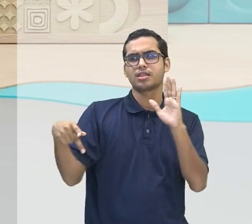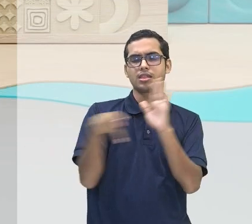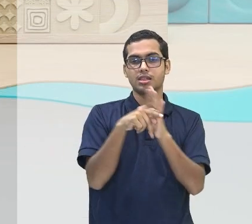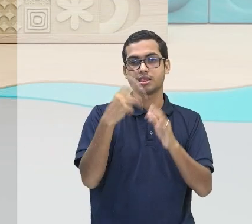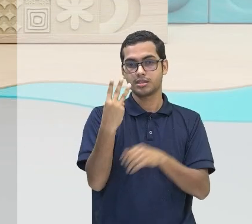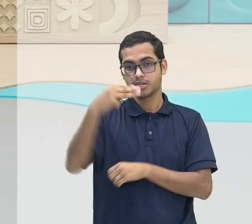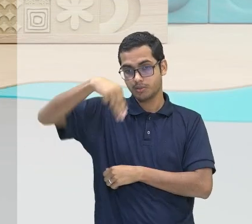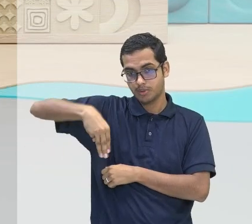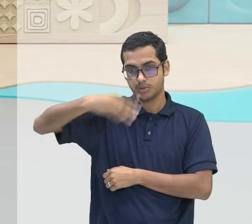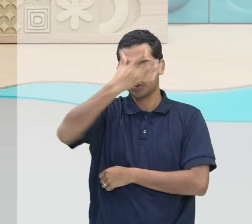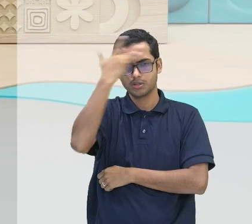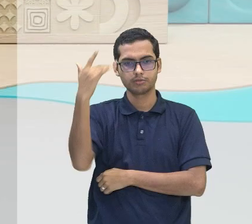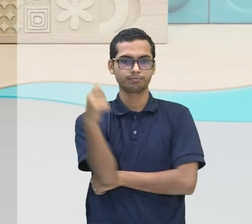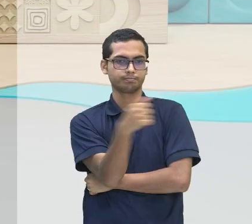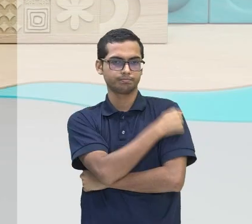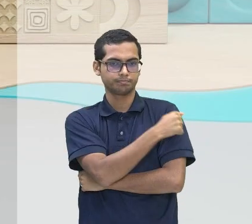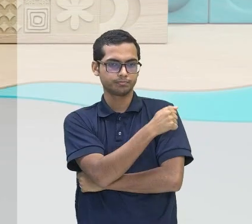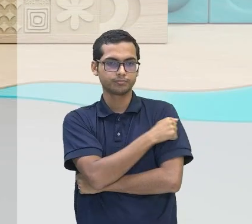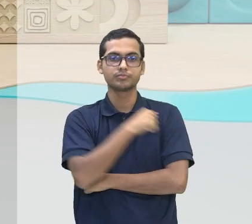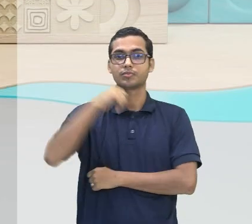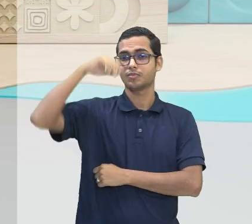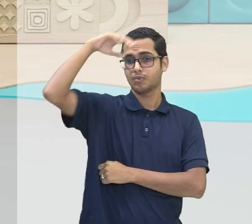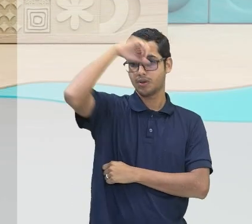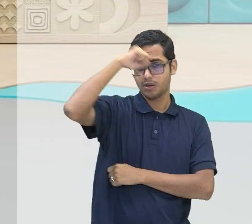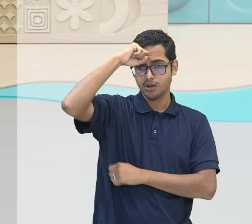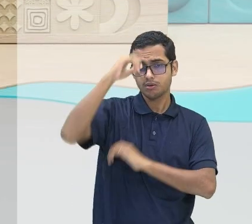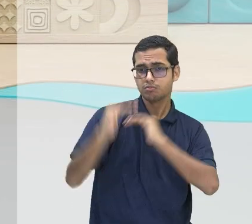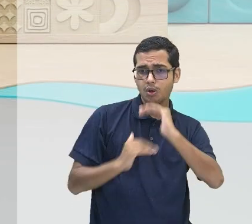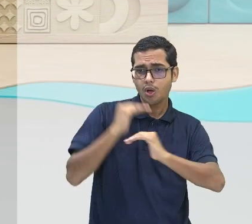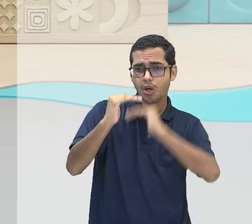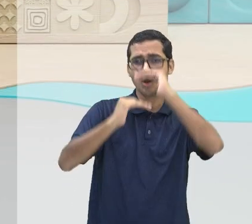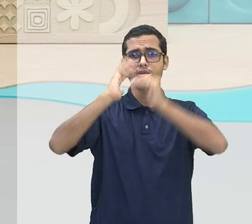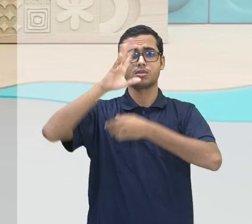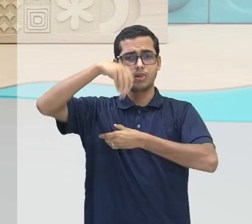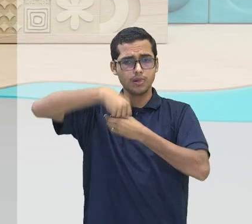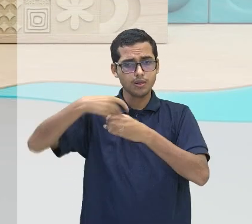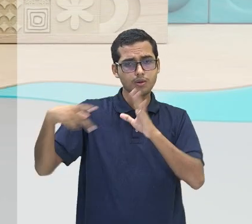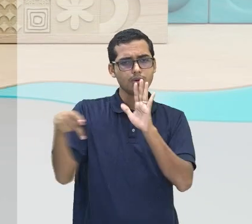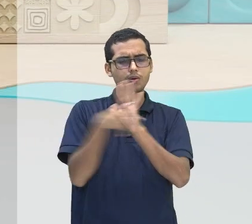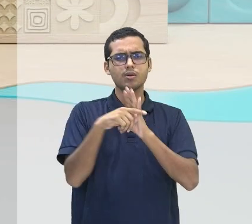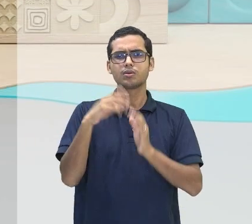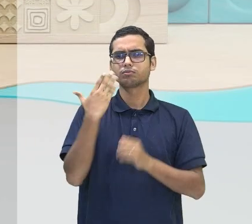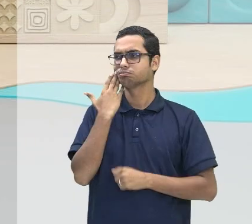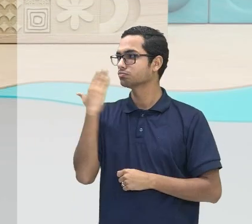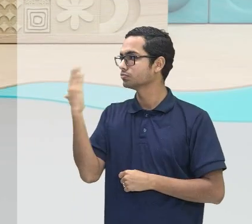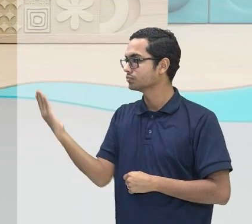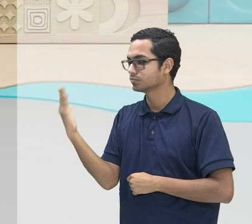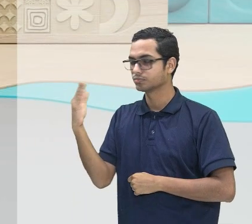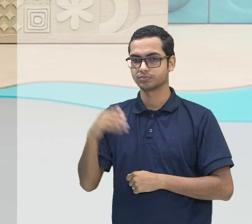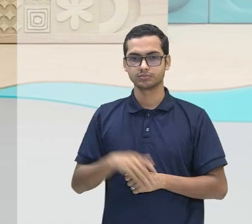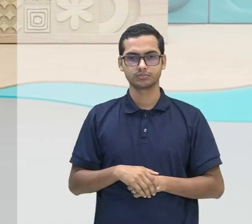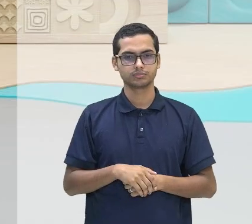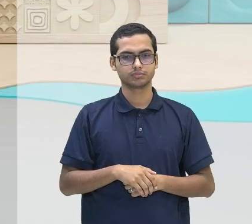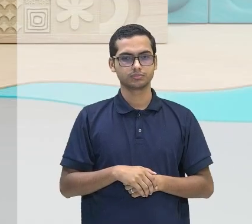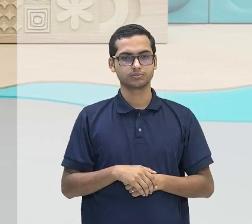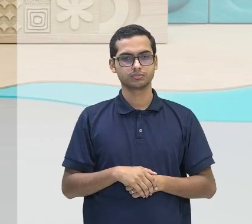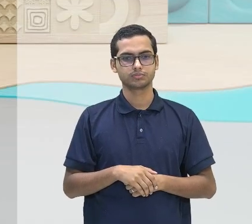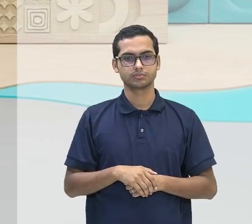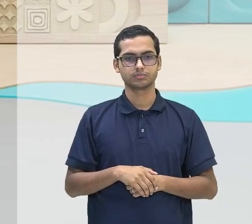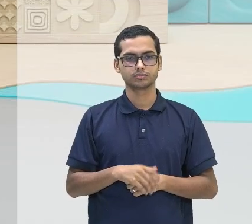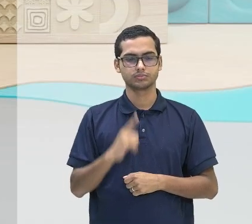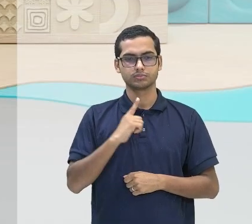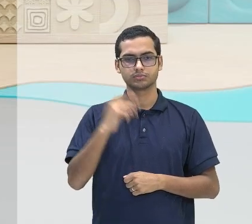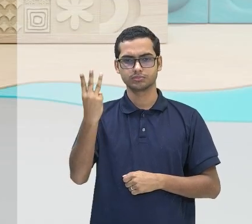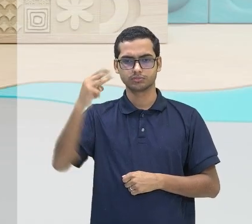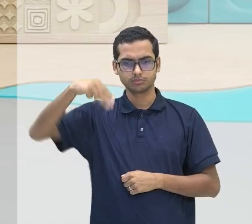os alunos, ou seja, quem está aprendendo, quem está evoluindo dentro dessa luta. As lutas, elas geralmente duram